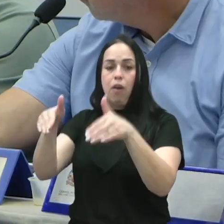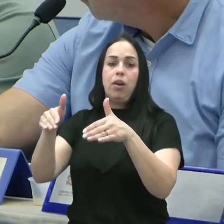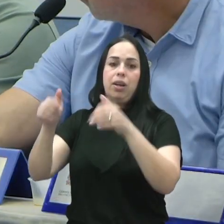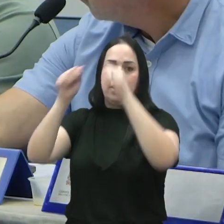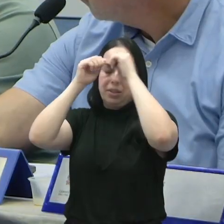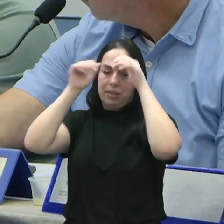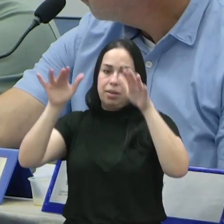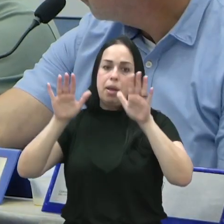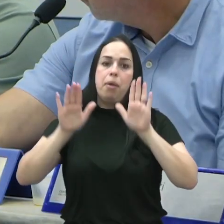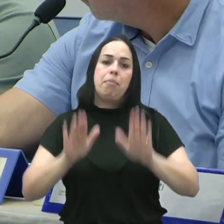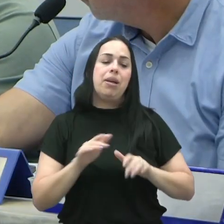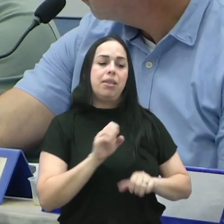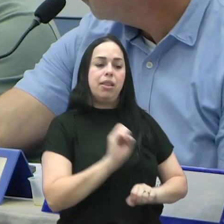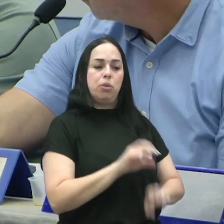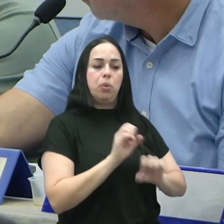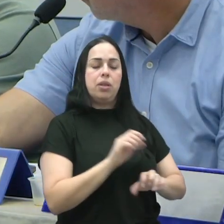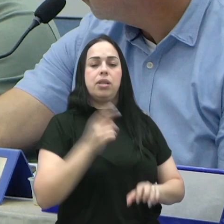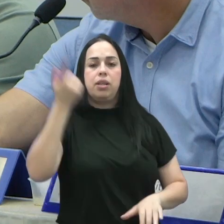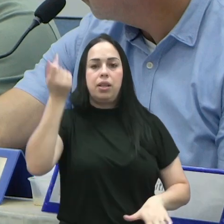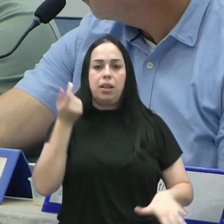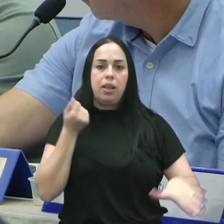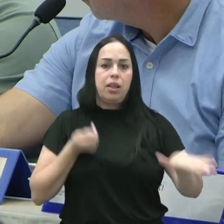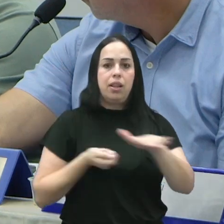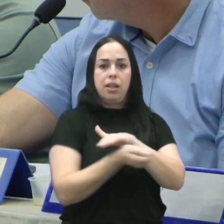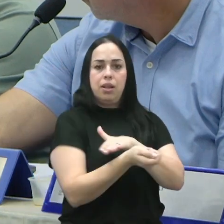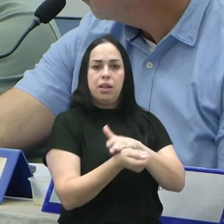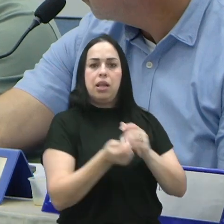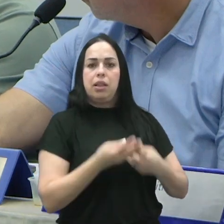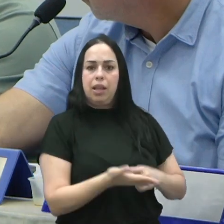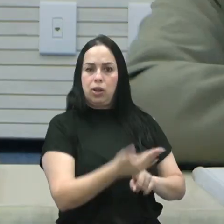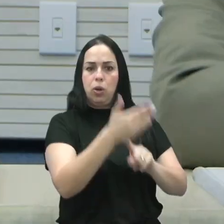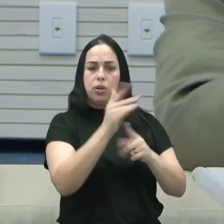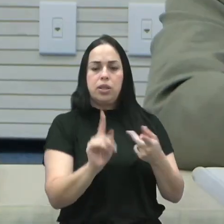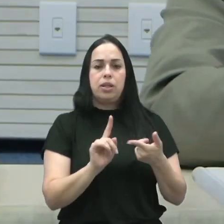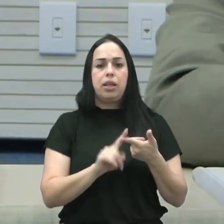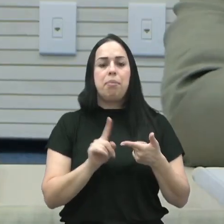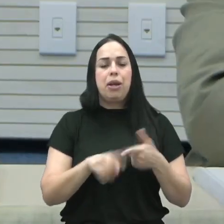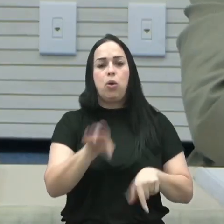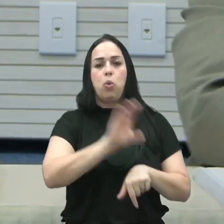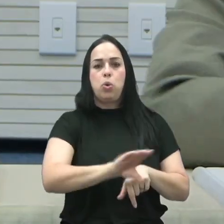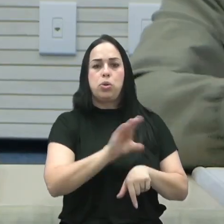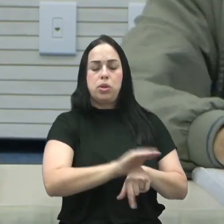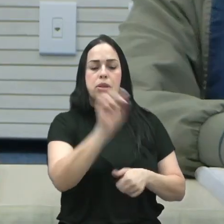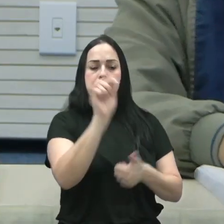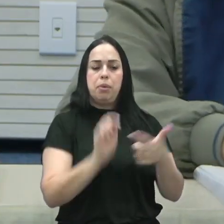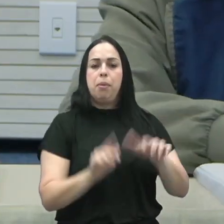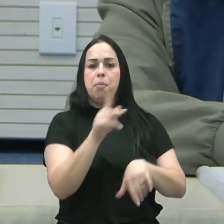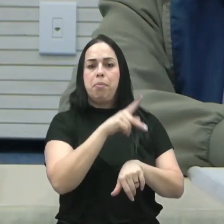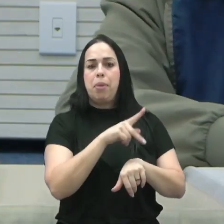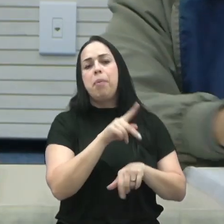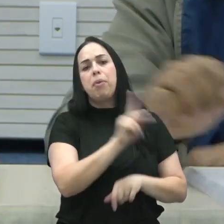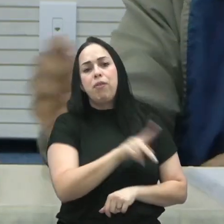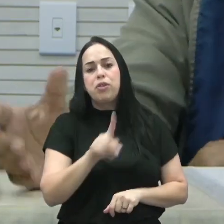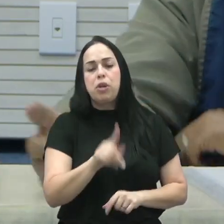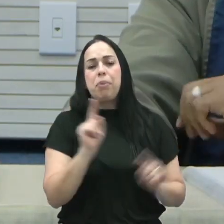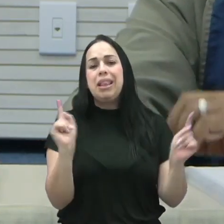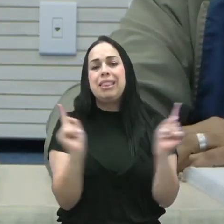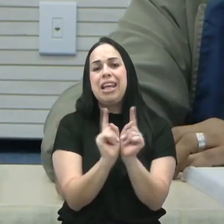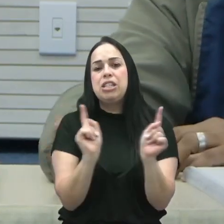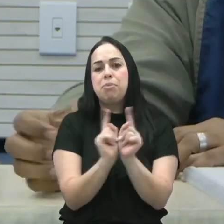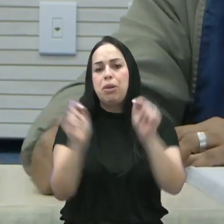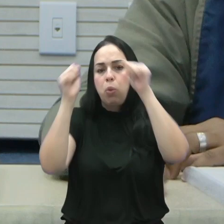Na educação, o governo reforçou o investimento em tecnologia e na formação de professores para melhorar